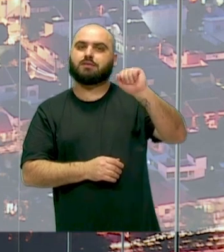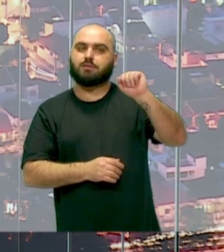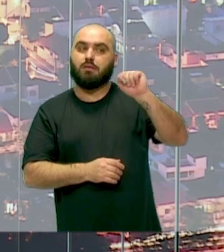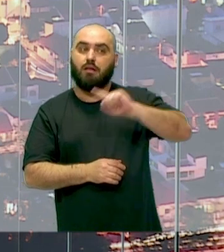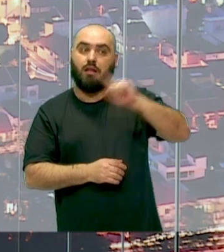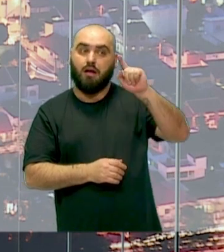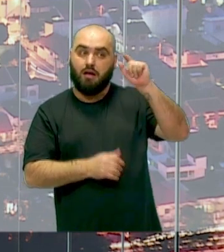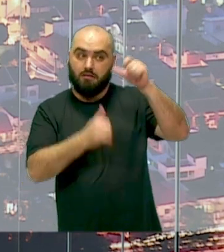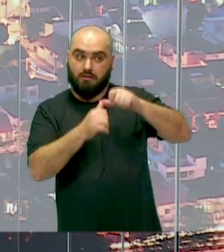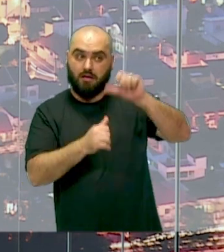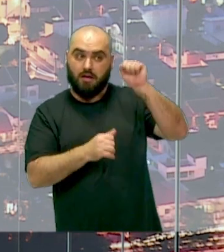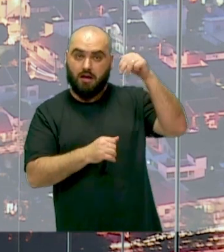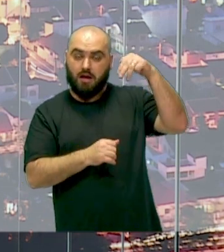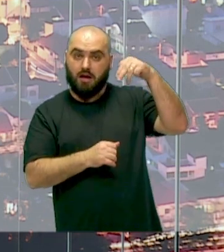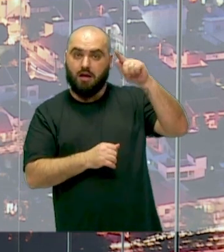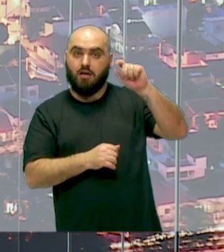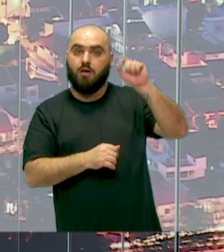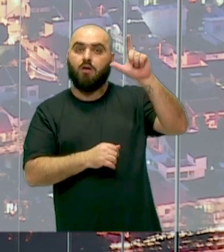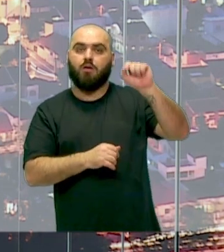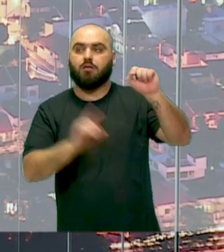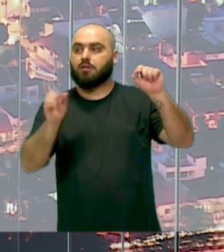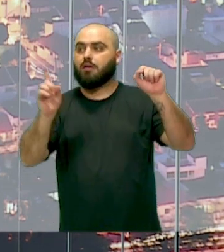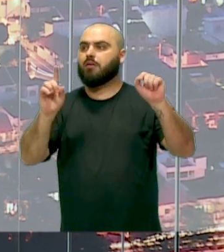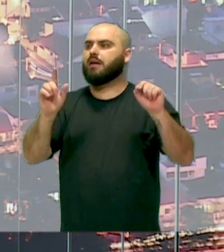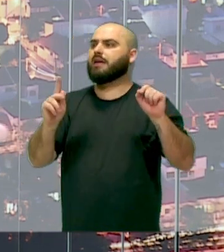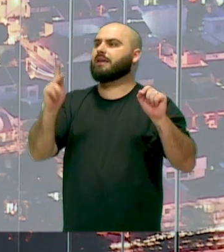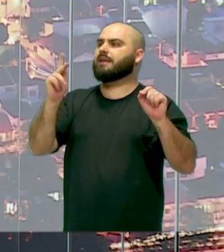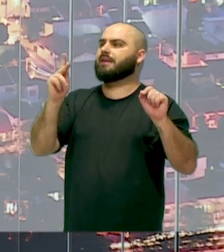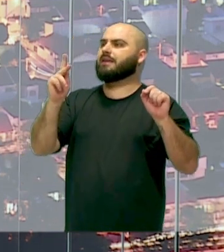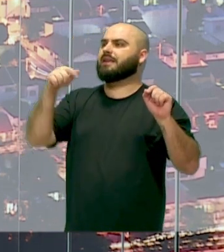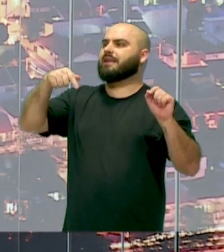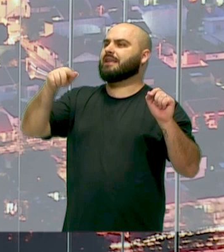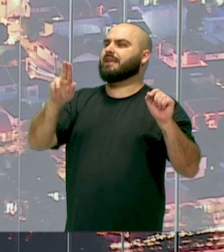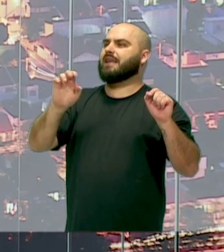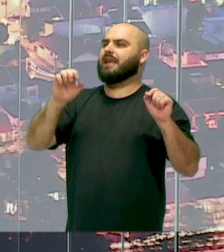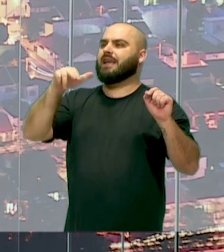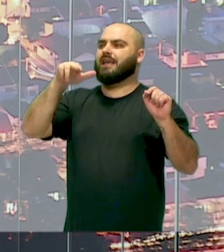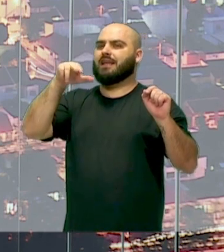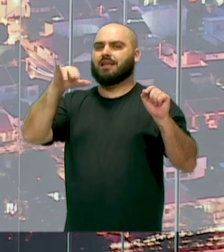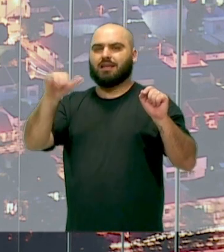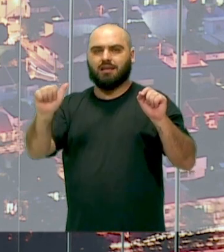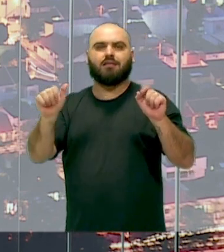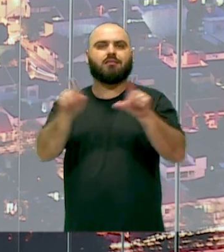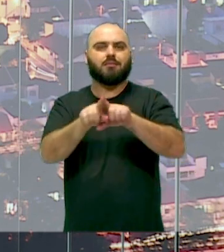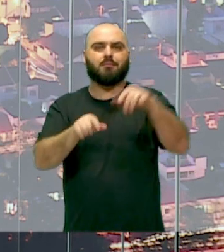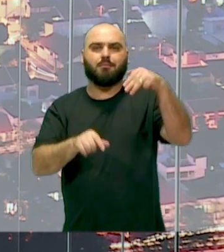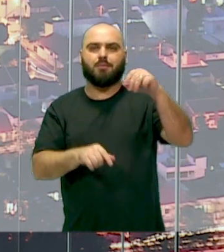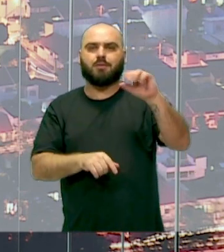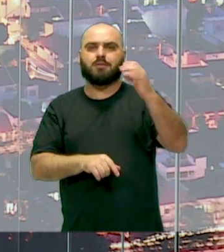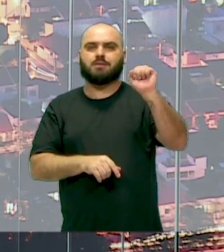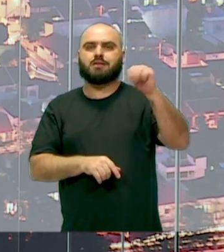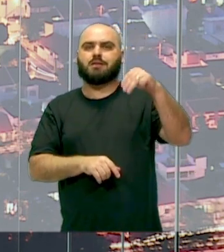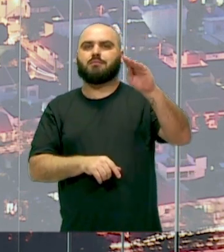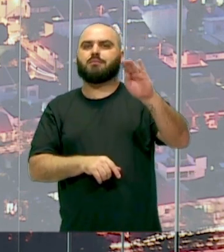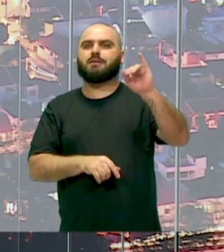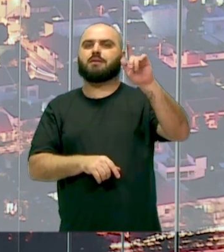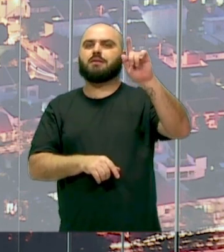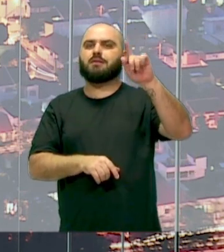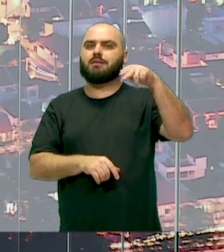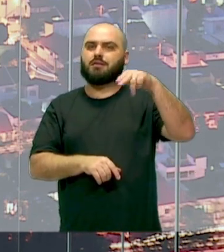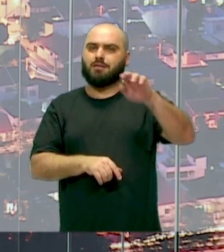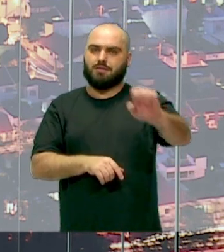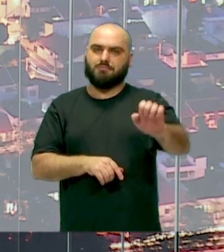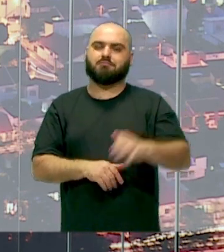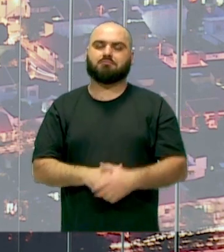ficava em Angola. Na verdade, é no Quênia e Moçambique. Corrigida a informação, tá? Mas